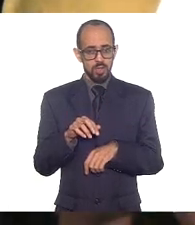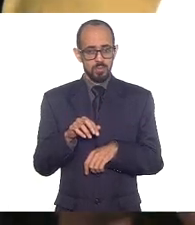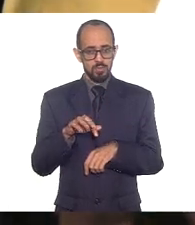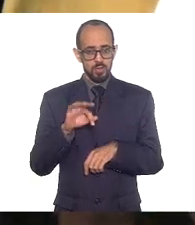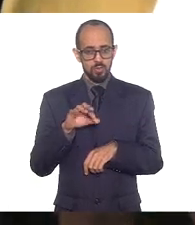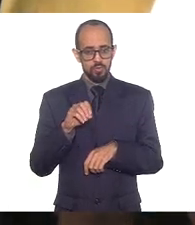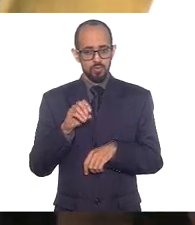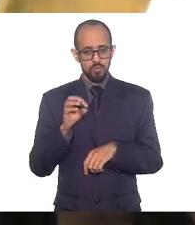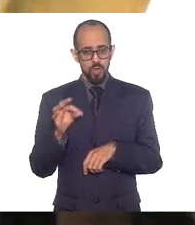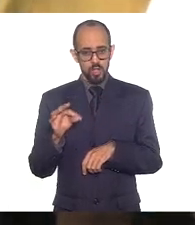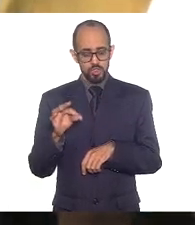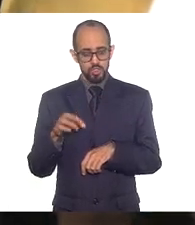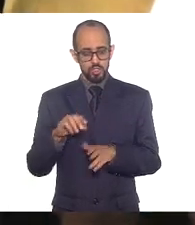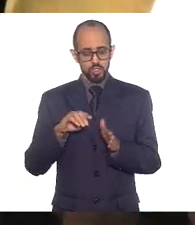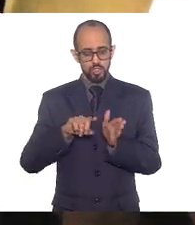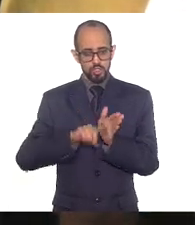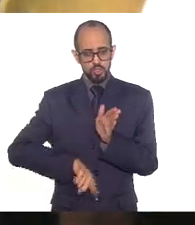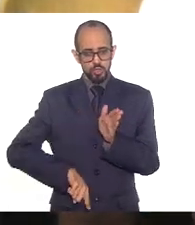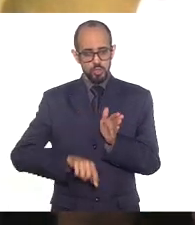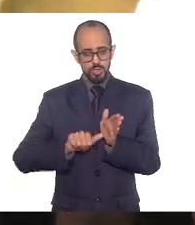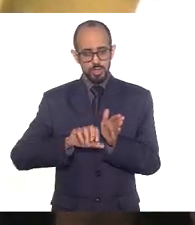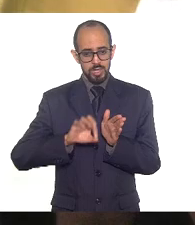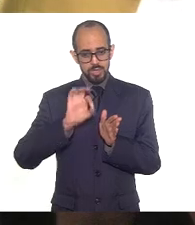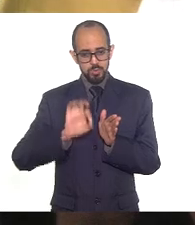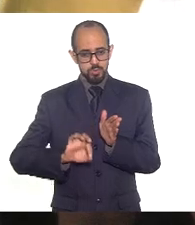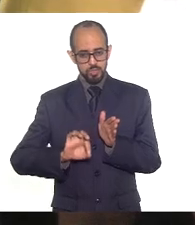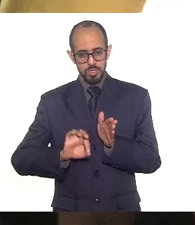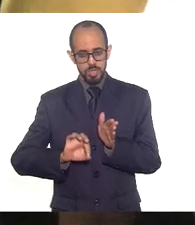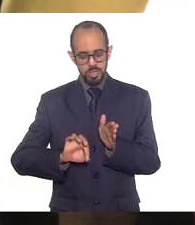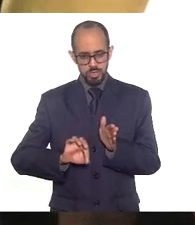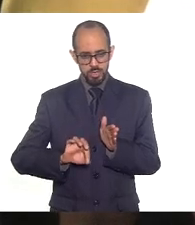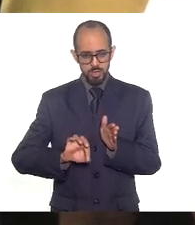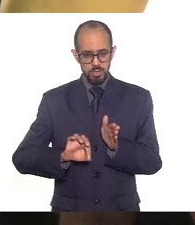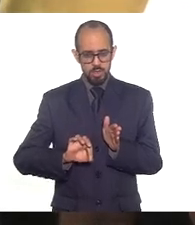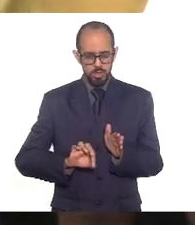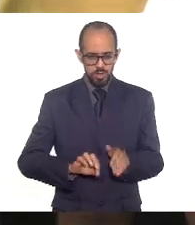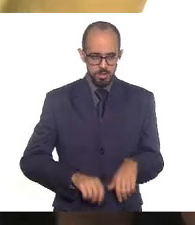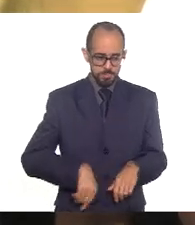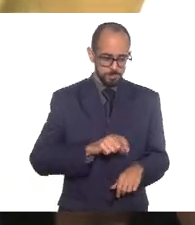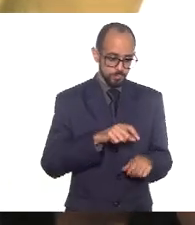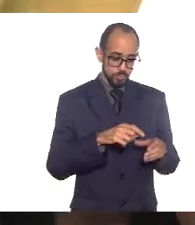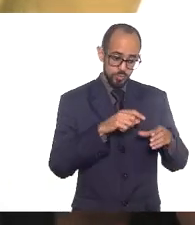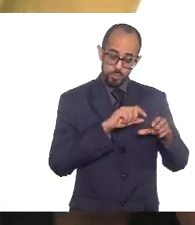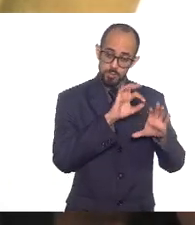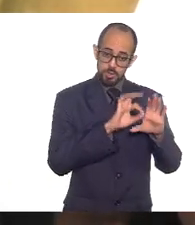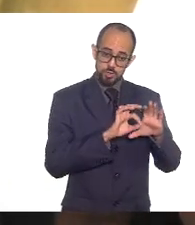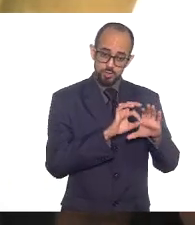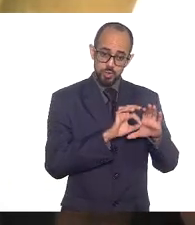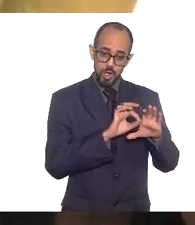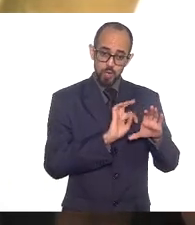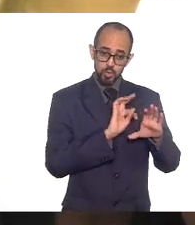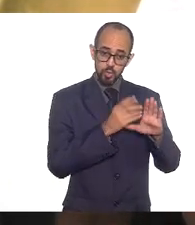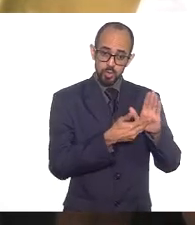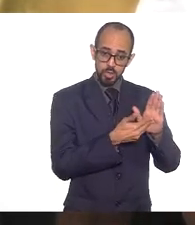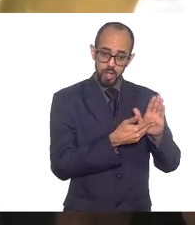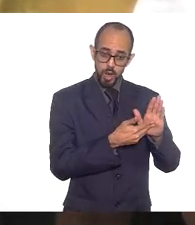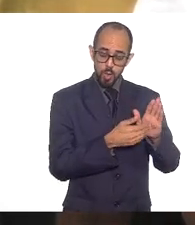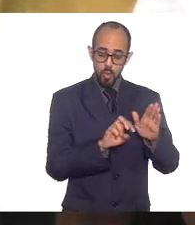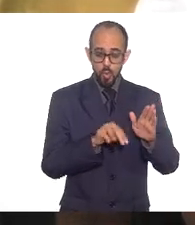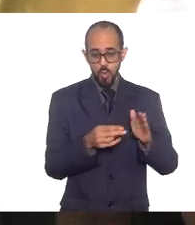10 por cento da diferença da alíquota cheia com alíquota incentivada